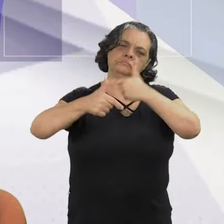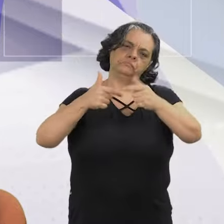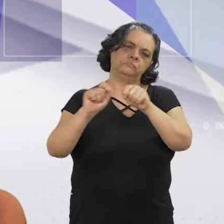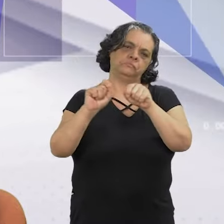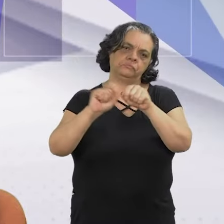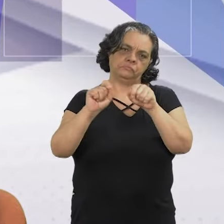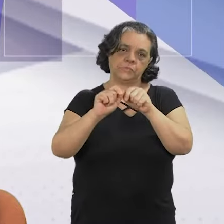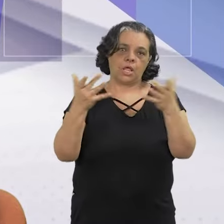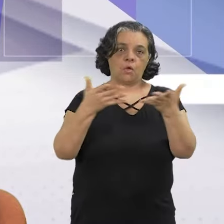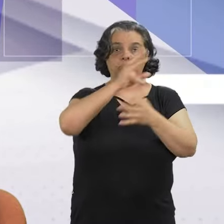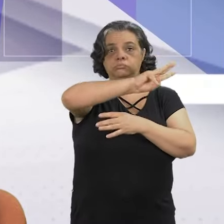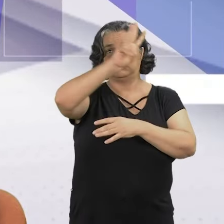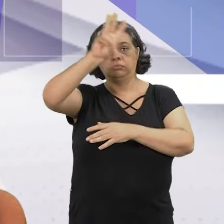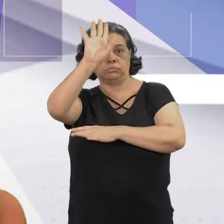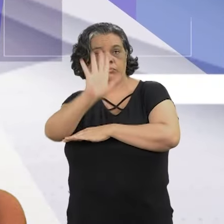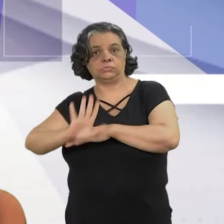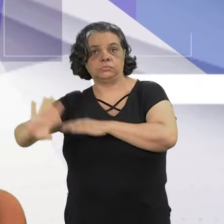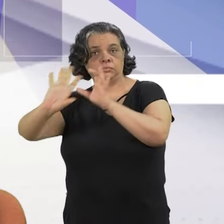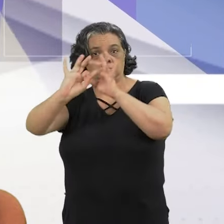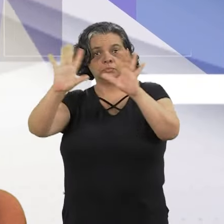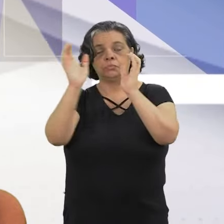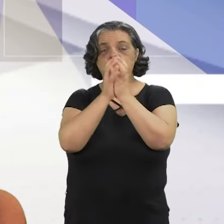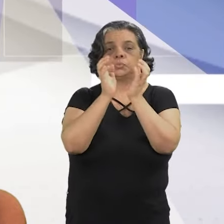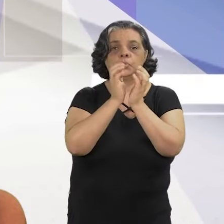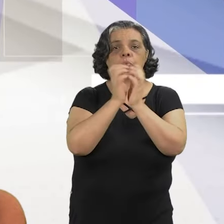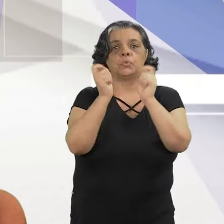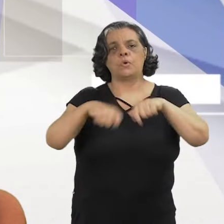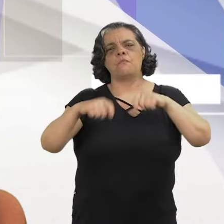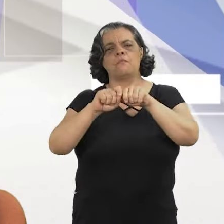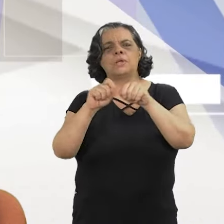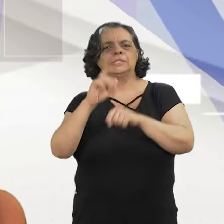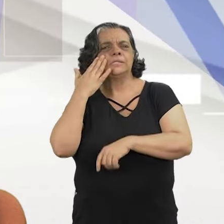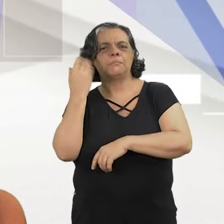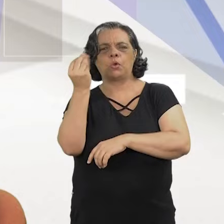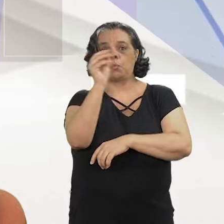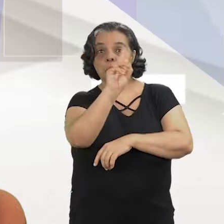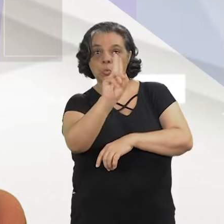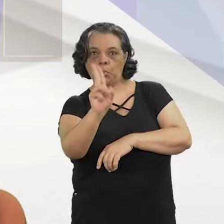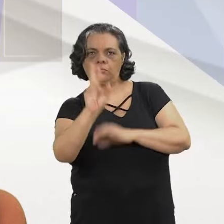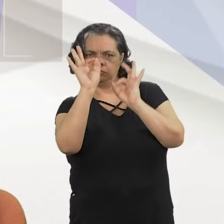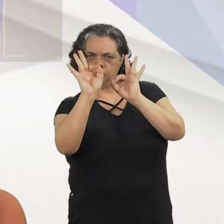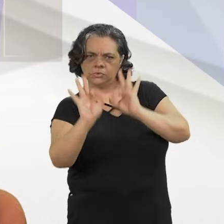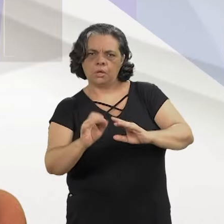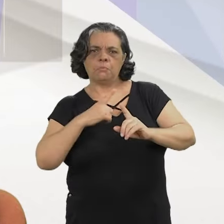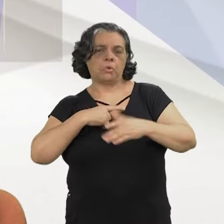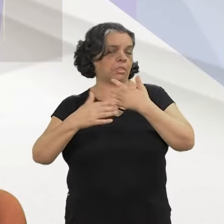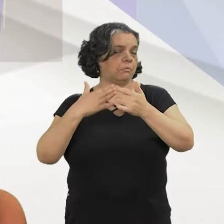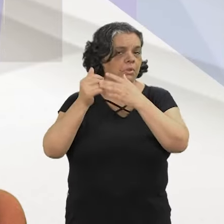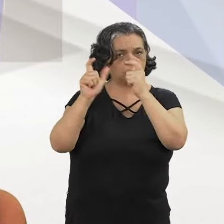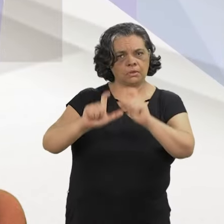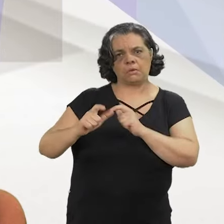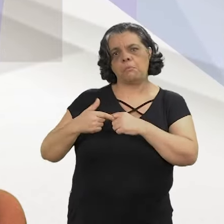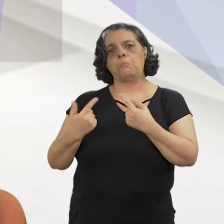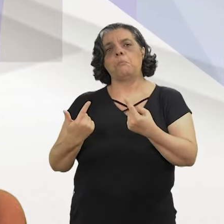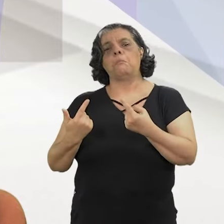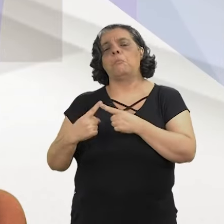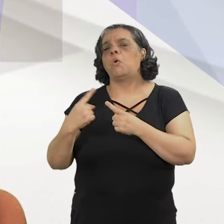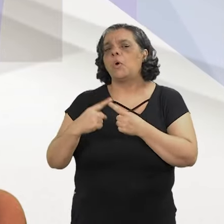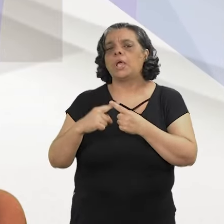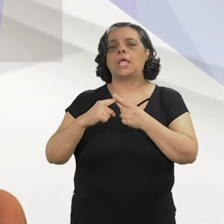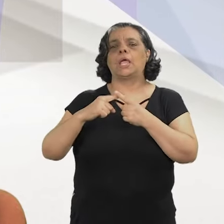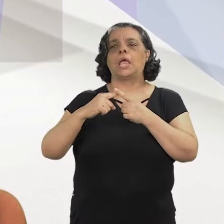trabalho o mapa da mídia independente e popular de Pernambuco a gente faz questão de usar essa nomenclatura independente porque